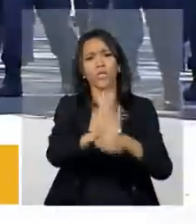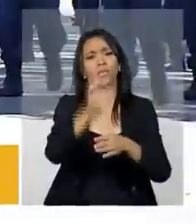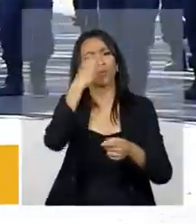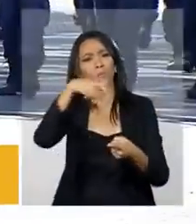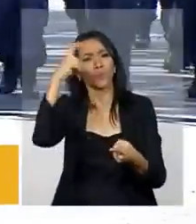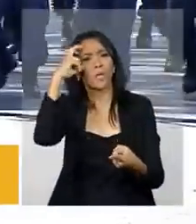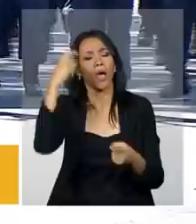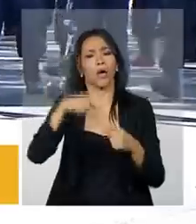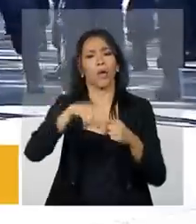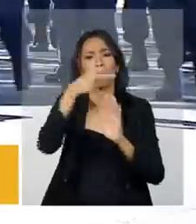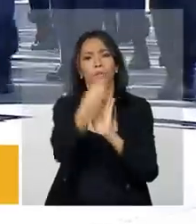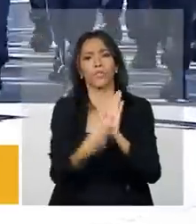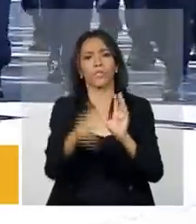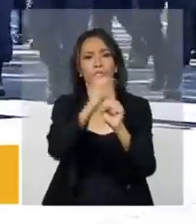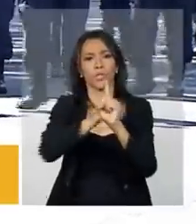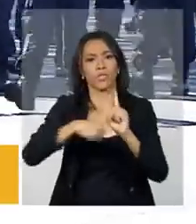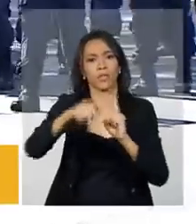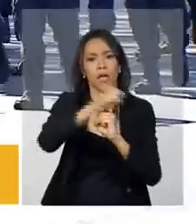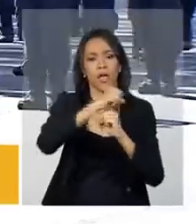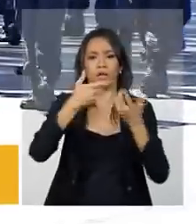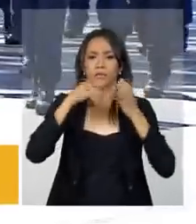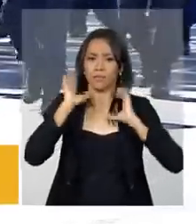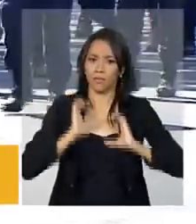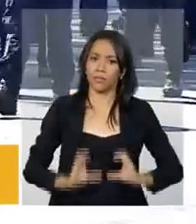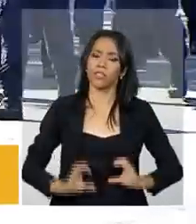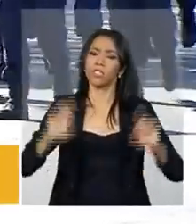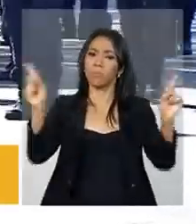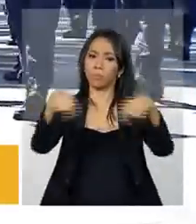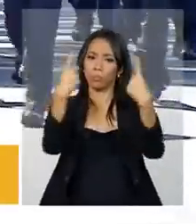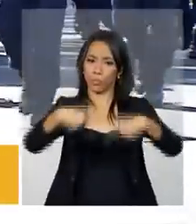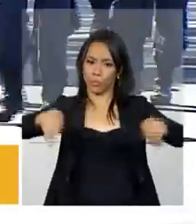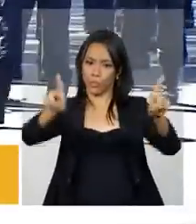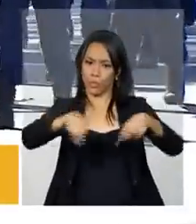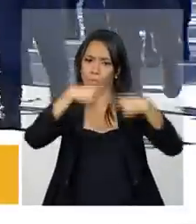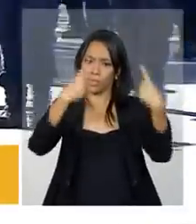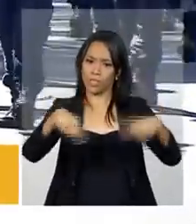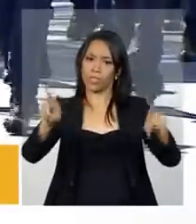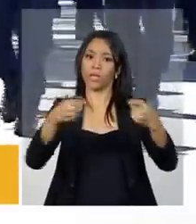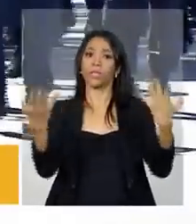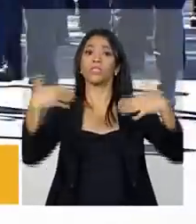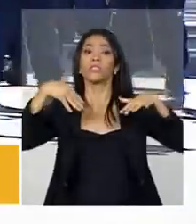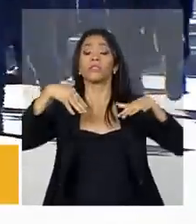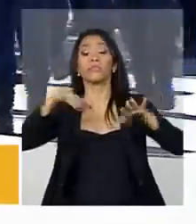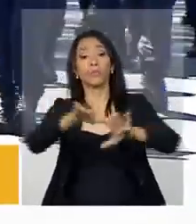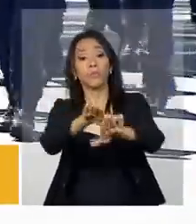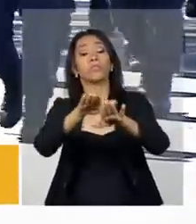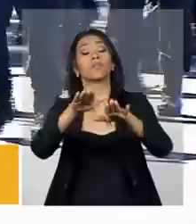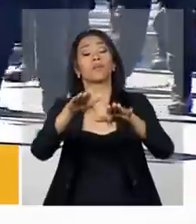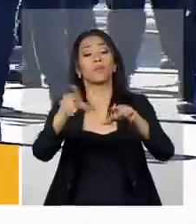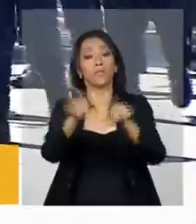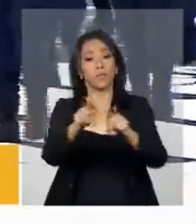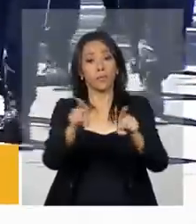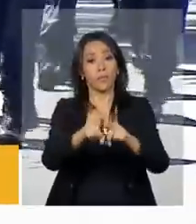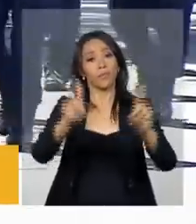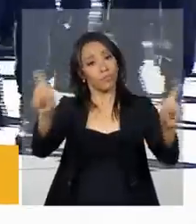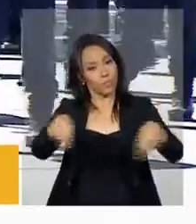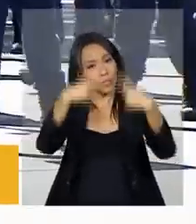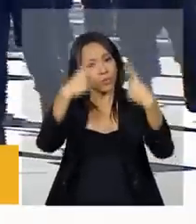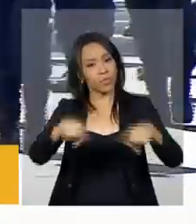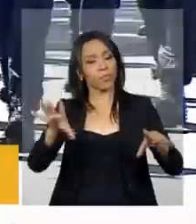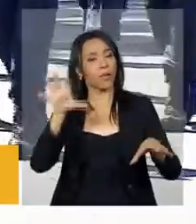projetos sociais Cidadania com Música, Musicalidade Inclusiva e Música para a Saúde.